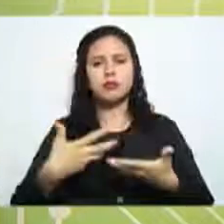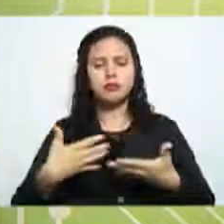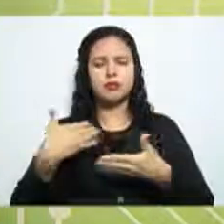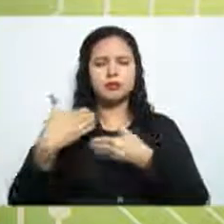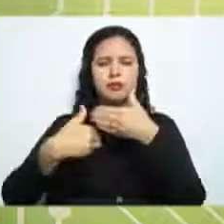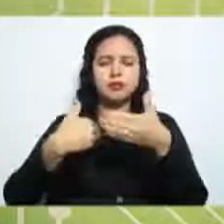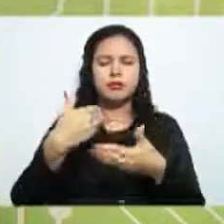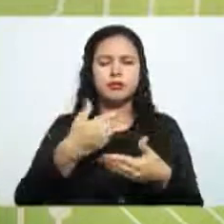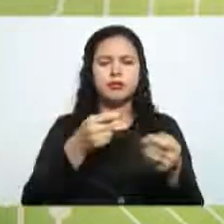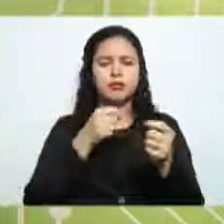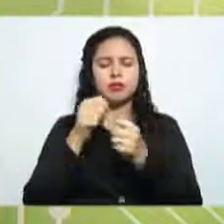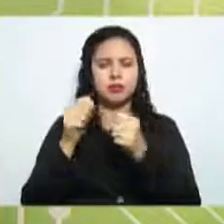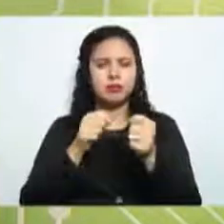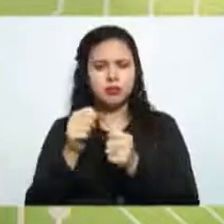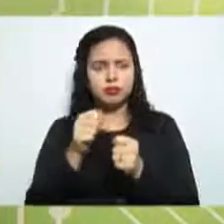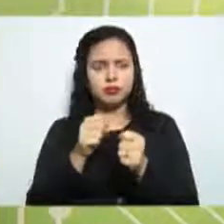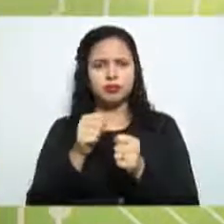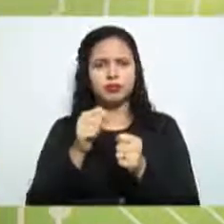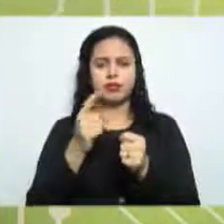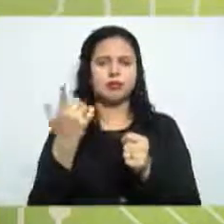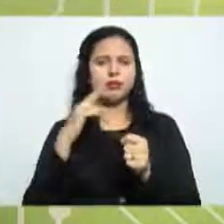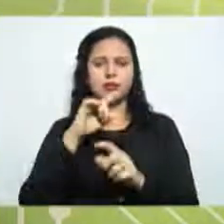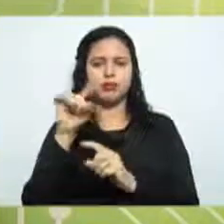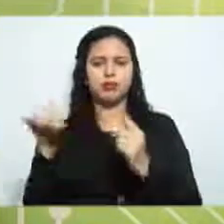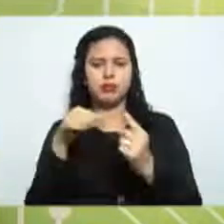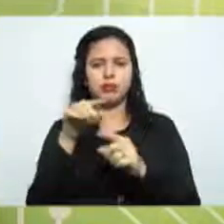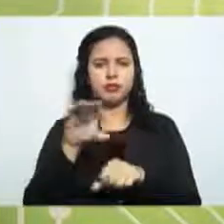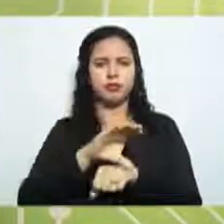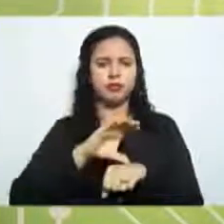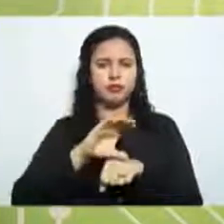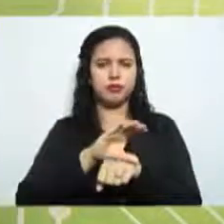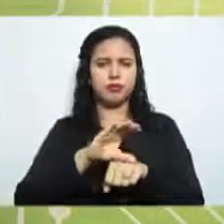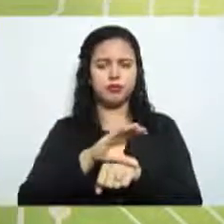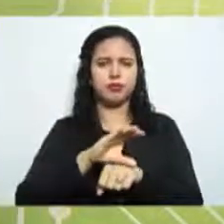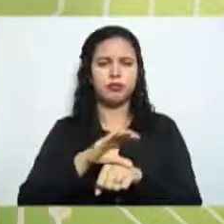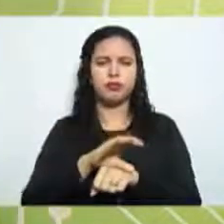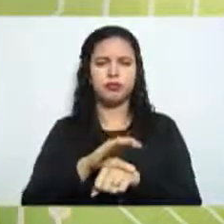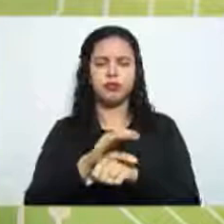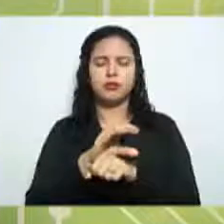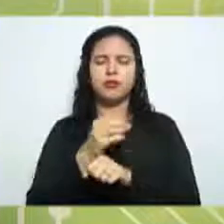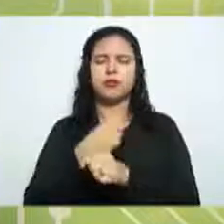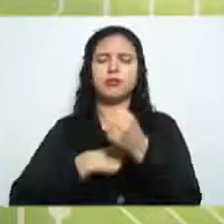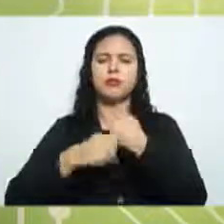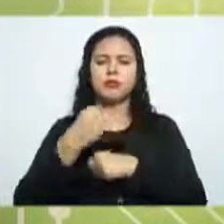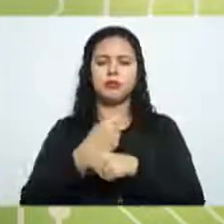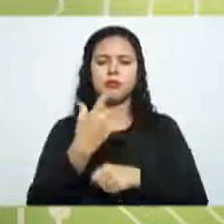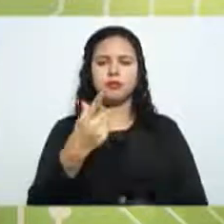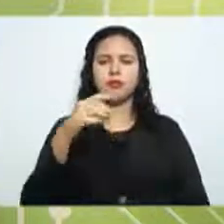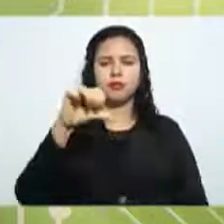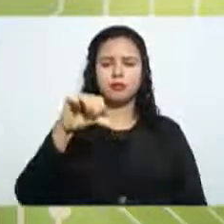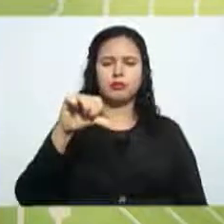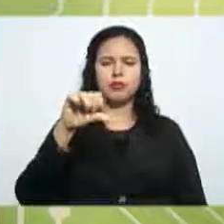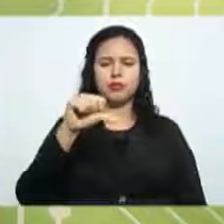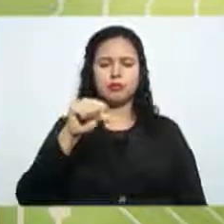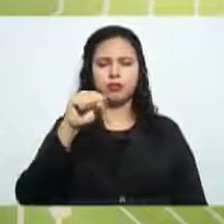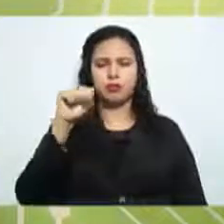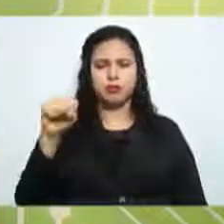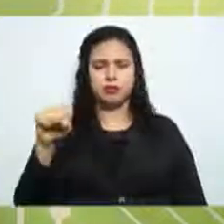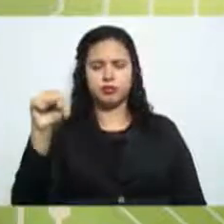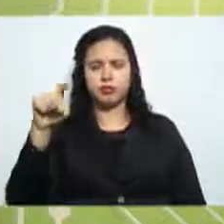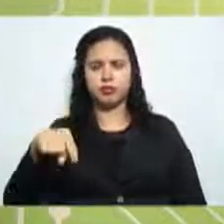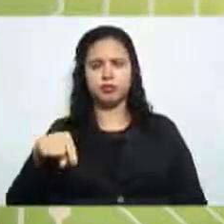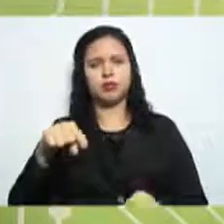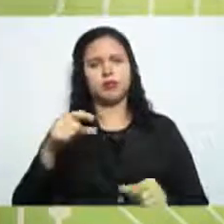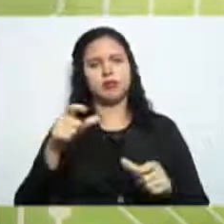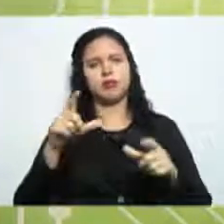alcançar até o objetivo que está lá na nossa Constituição. A Constituição do Brasil de 1988 fala em reduzir as desigualdades